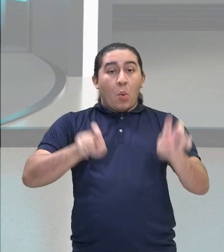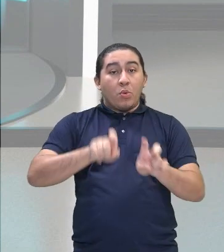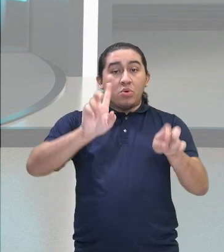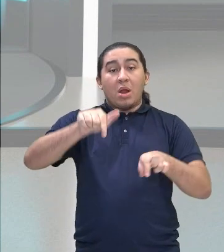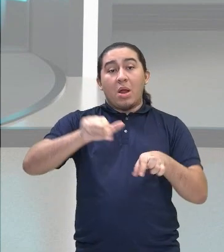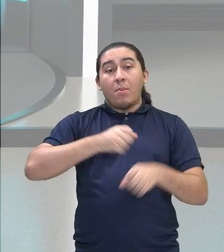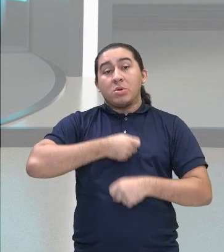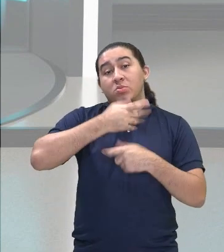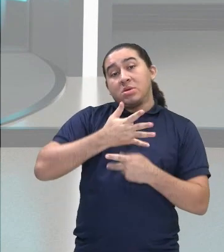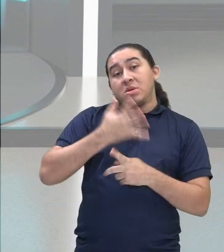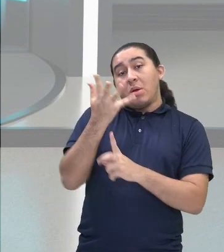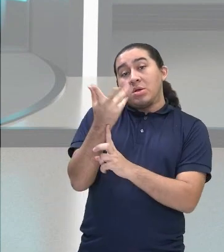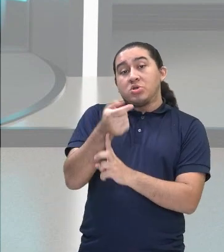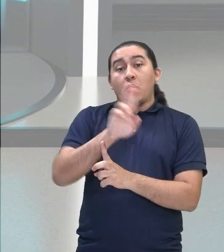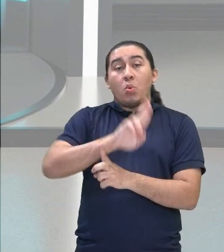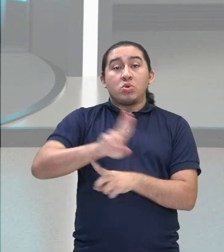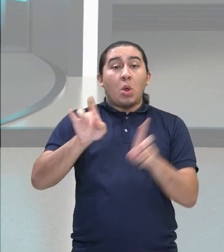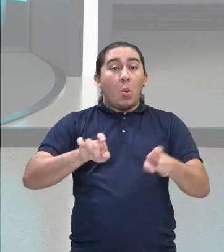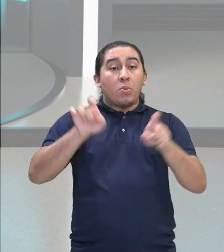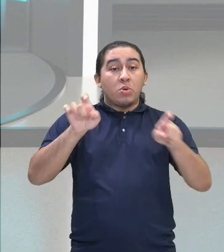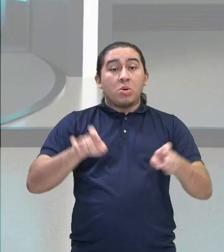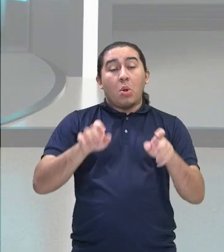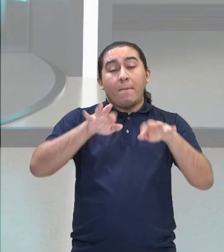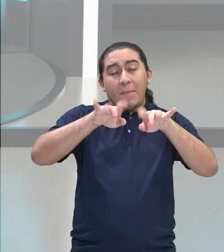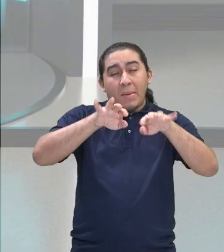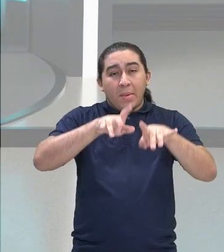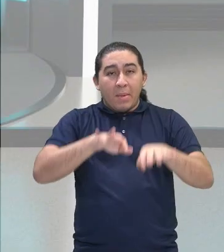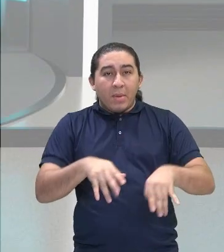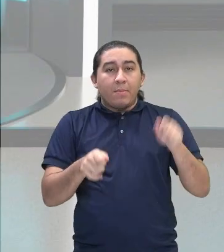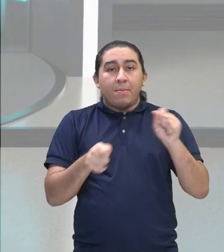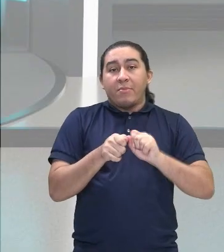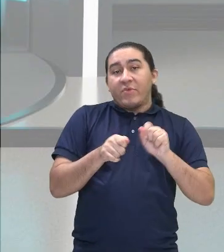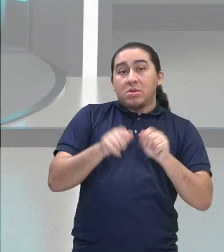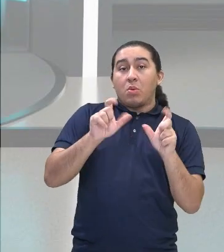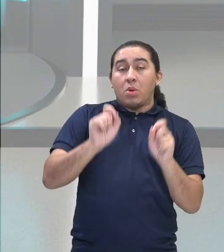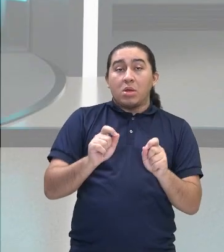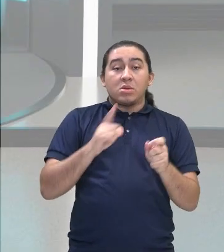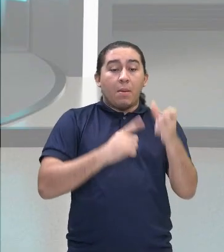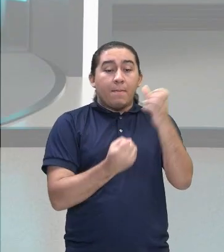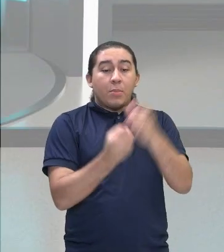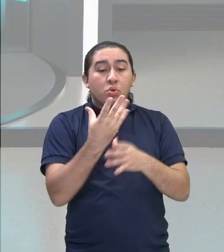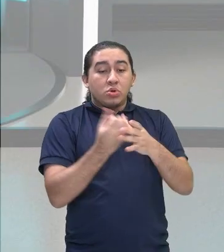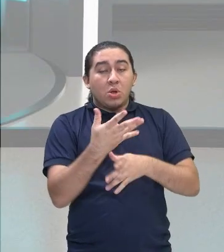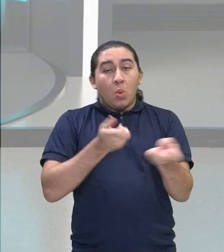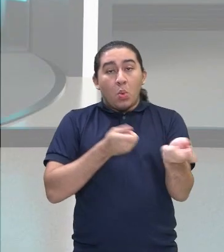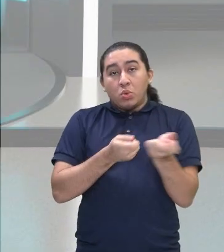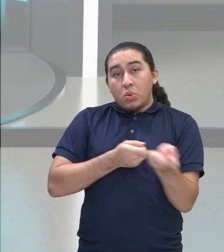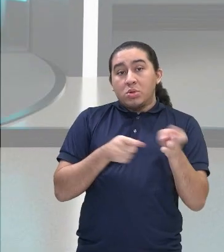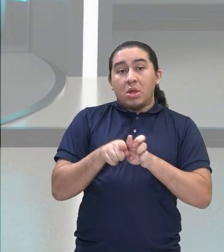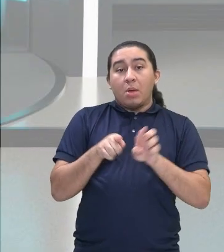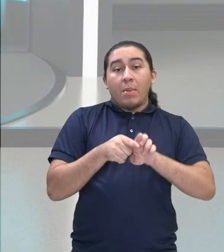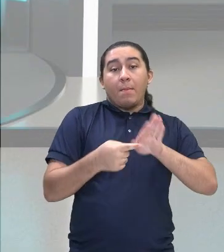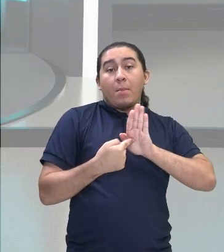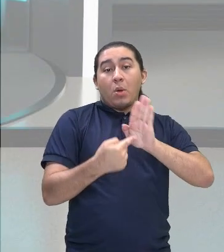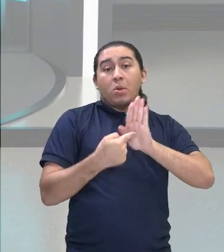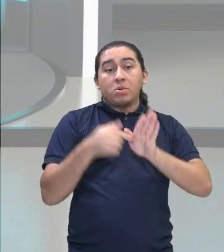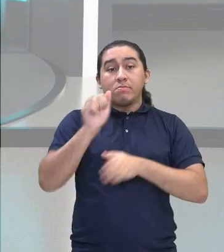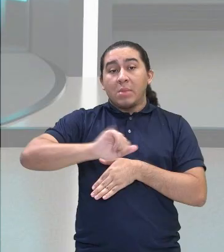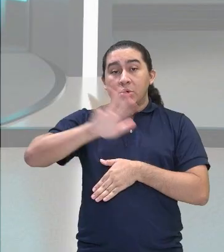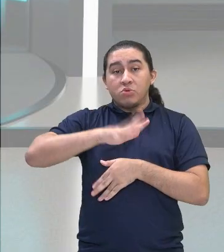artística que utiliza computadores para a produção, manipulação e exibição de